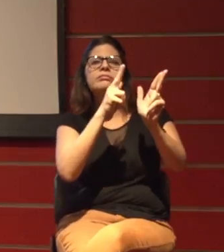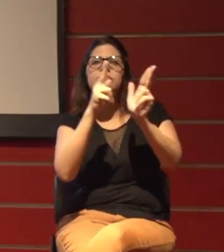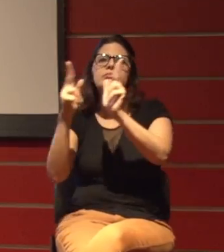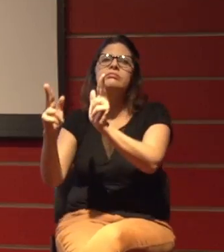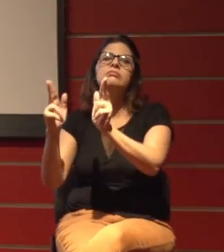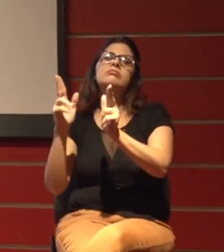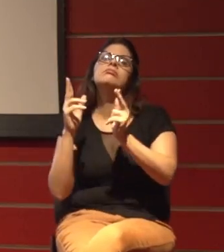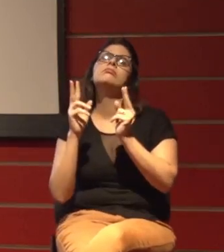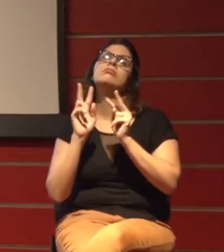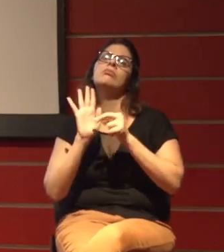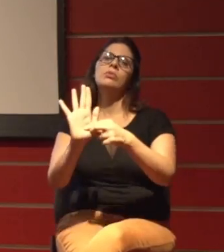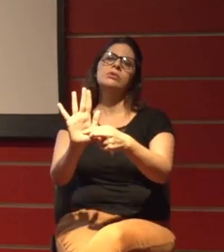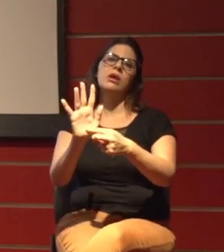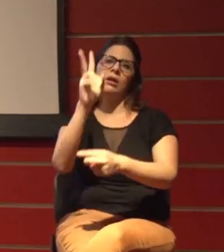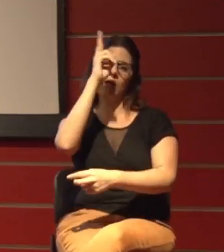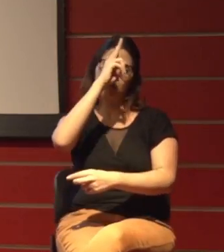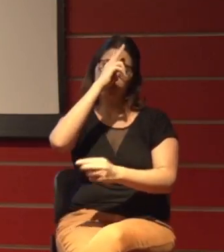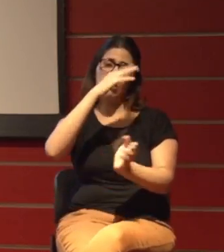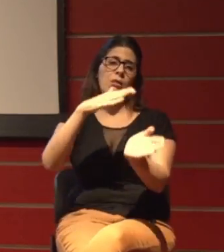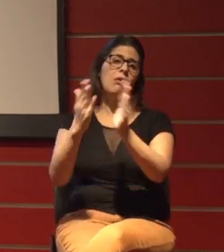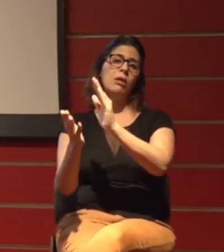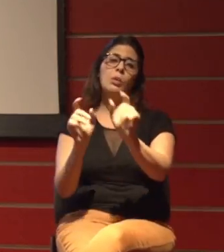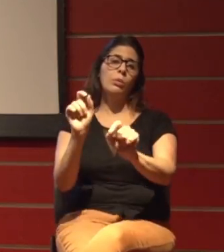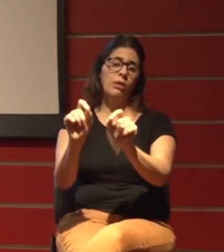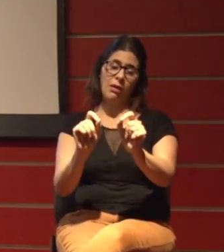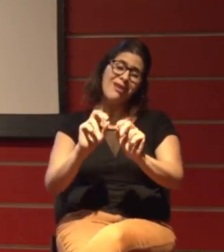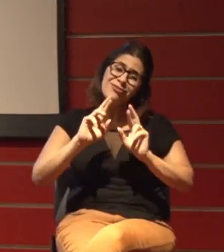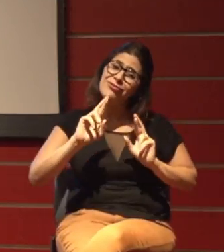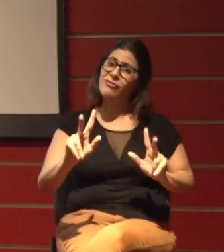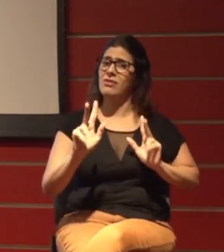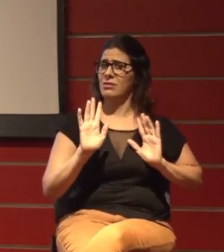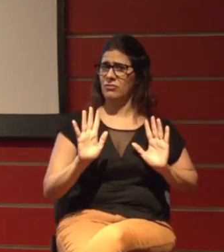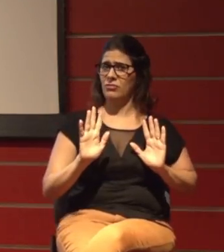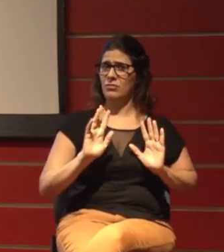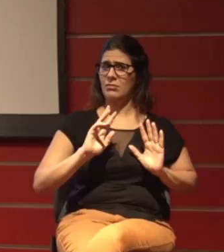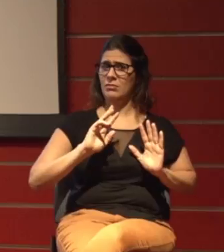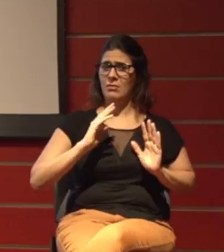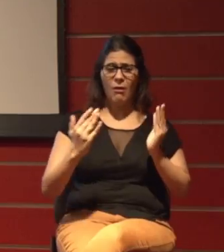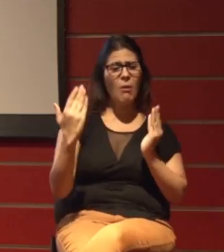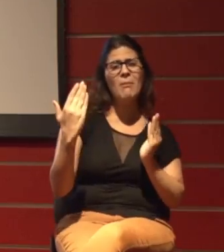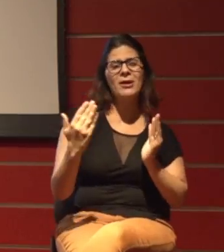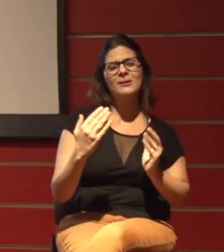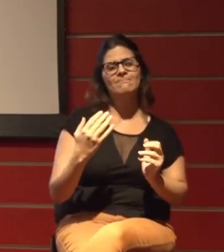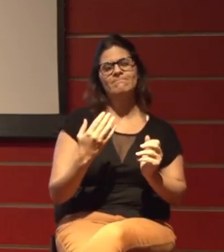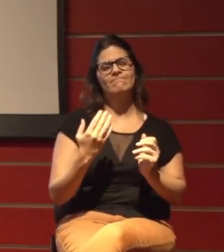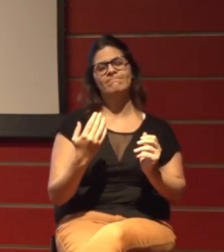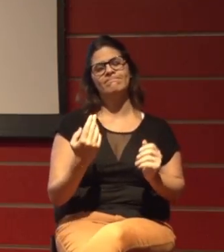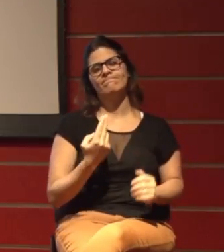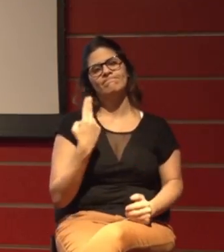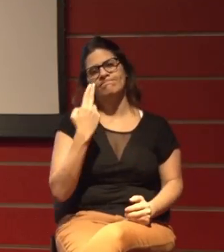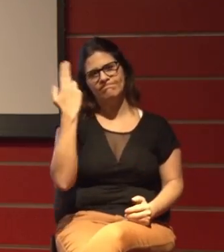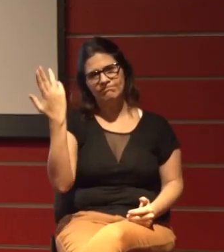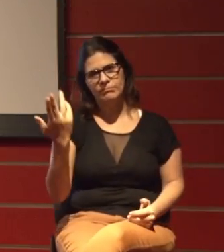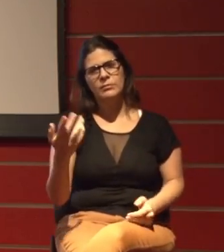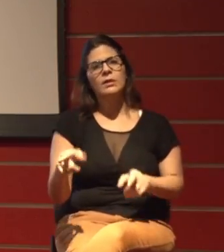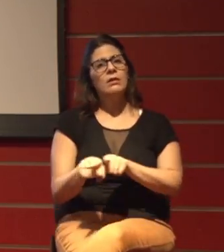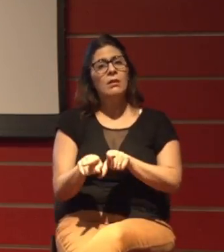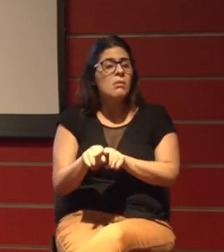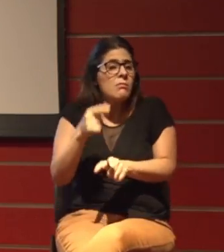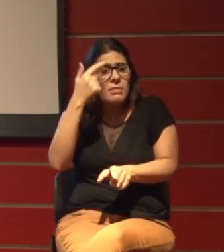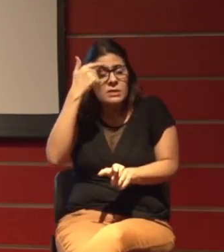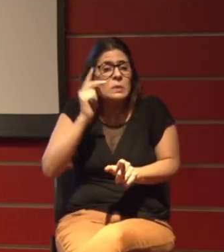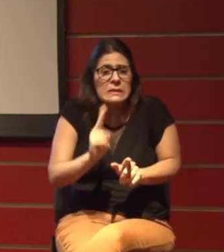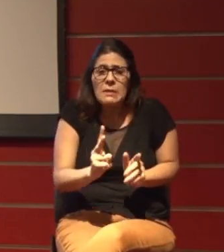tentar é é eu acho que é tratar como outro trabalho como eu acho que também deve ser tratado como outro trabalho qualquer obra